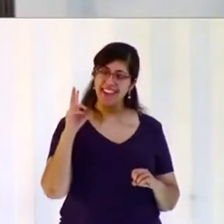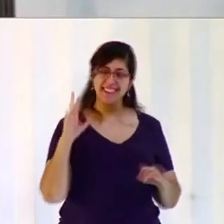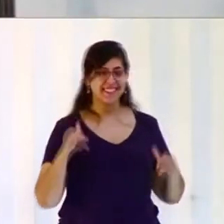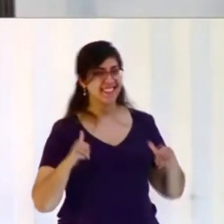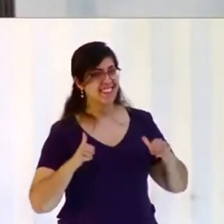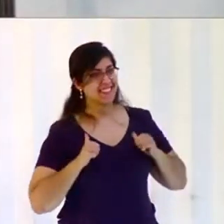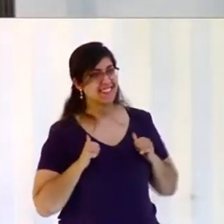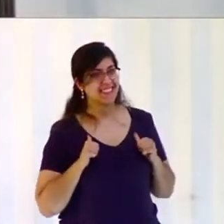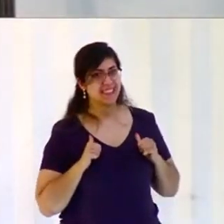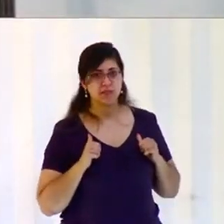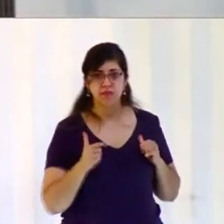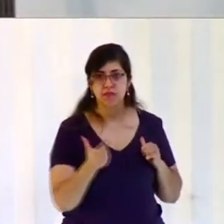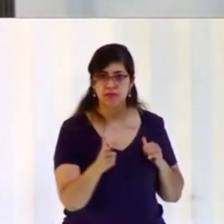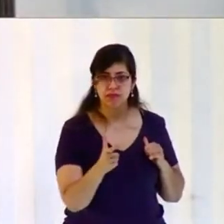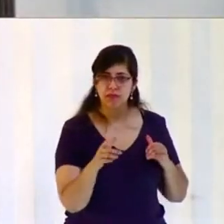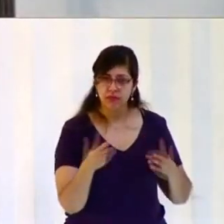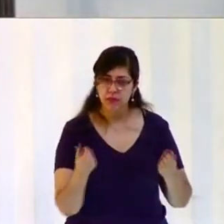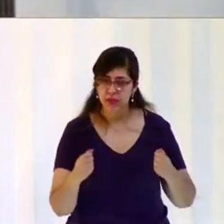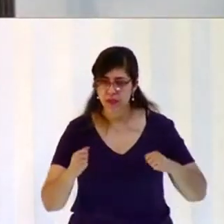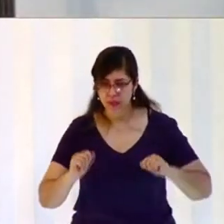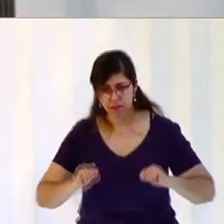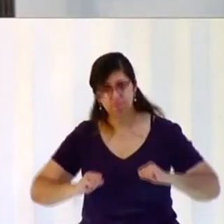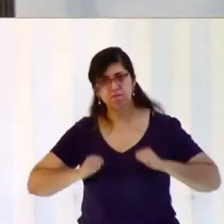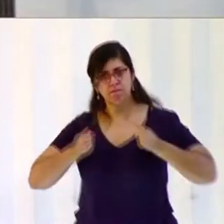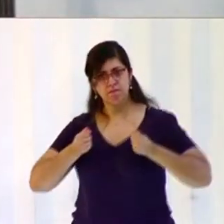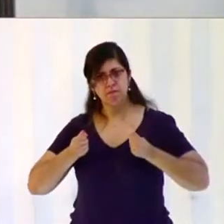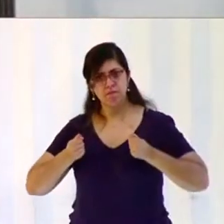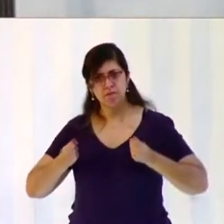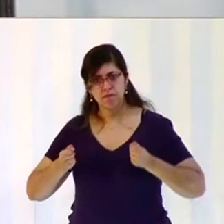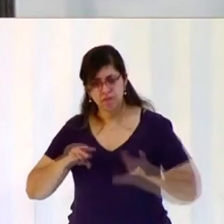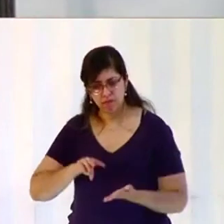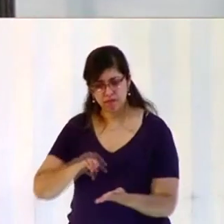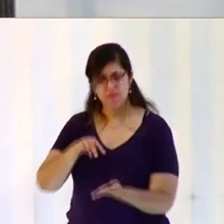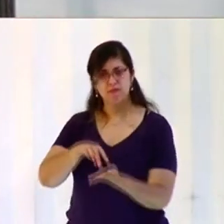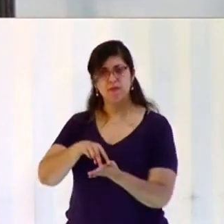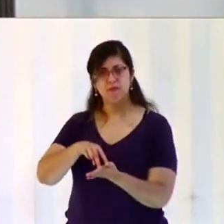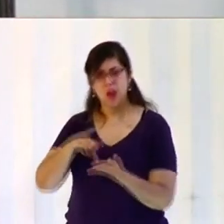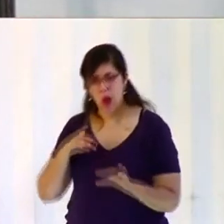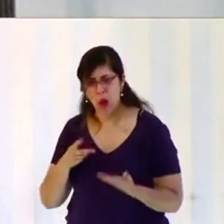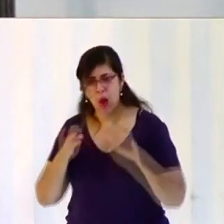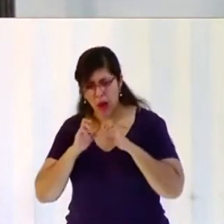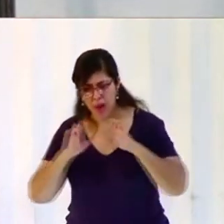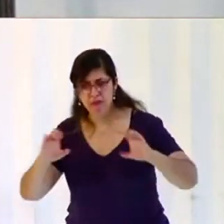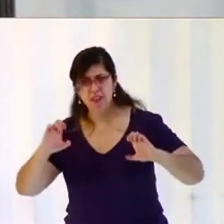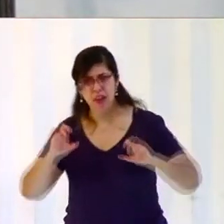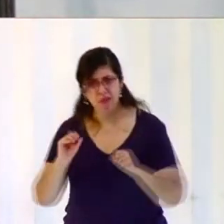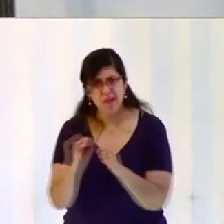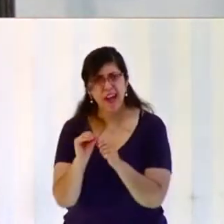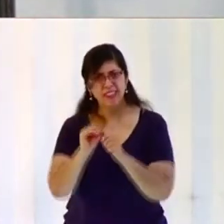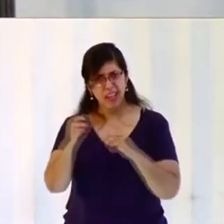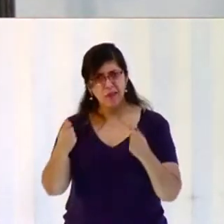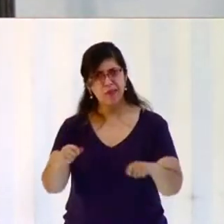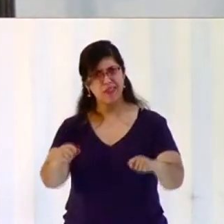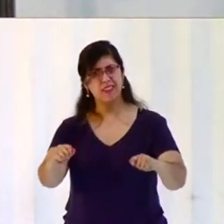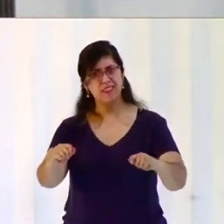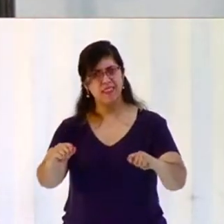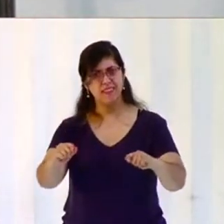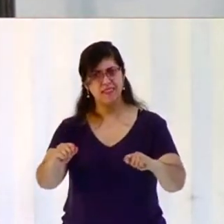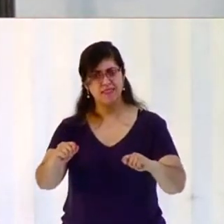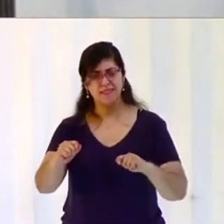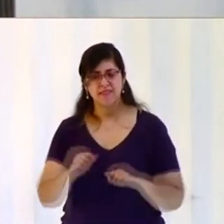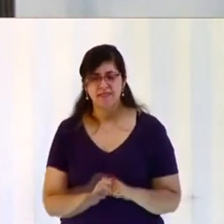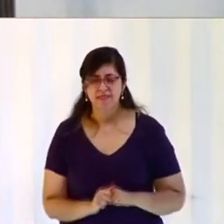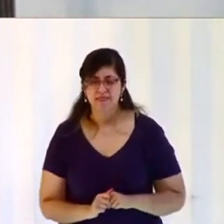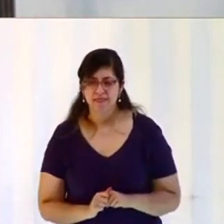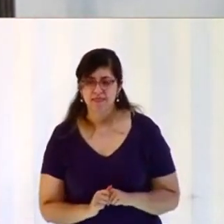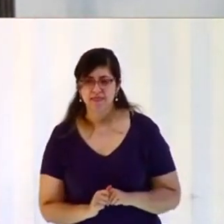se retroalimenta da sua própria movimentação. Ou seja, assim como um dia, a palavra grega é um pouco estranha, mas é